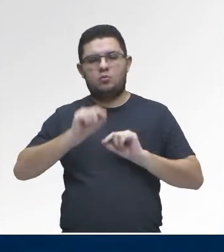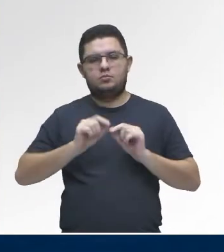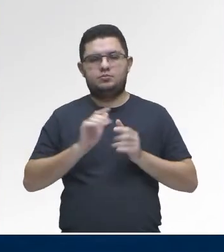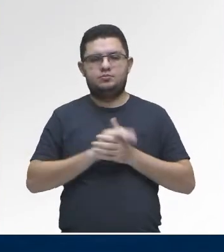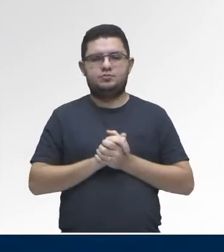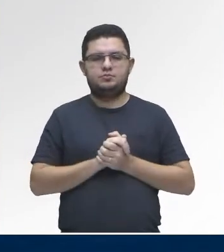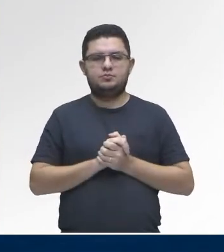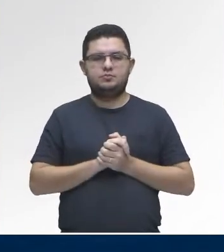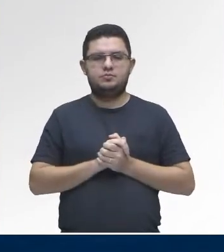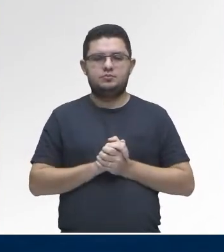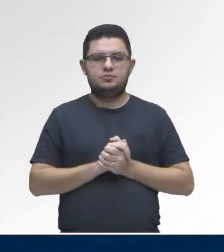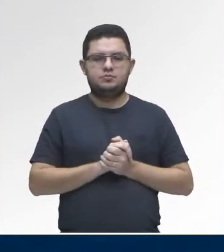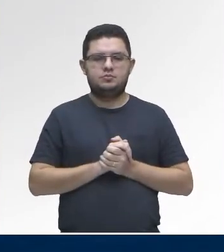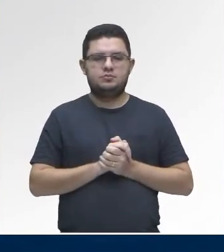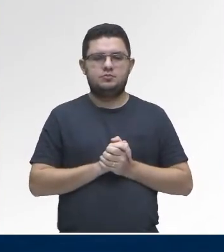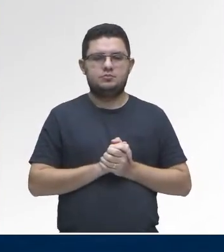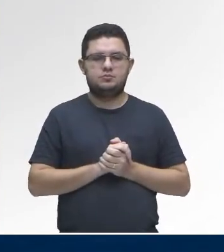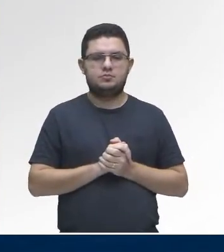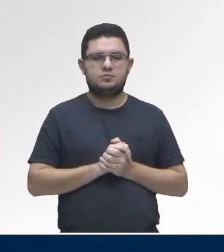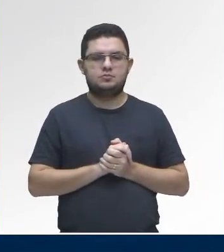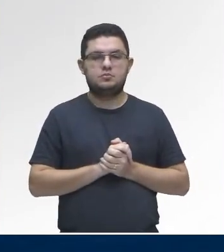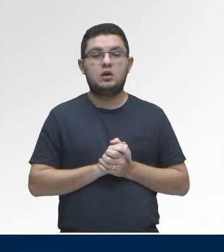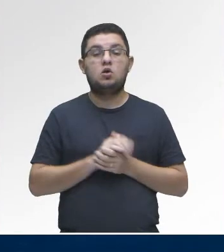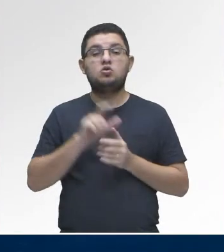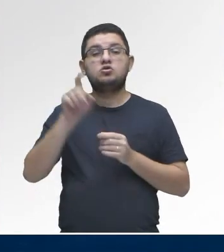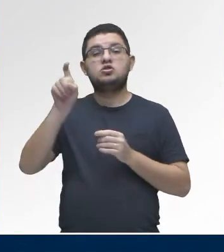pergunta. Que valor de x